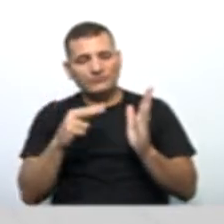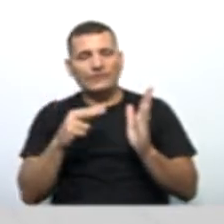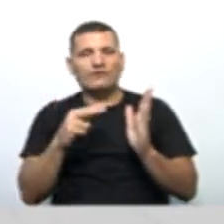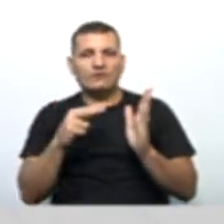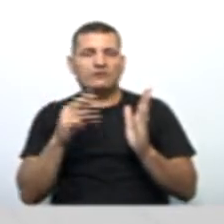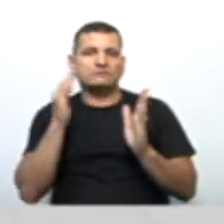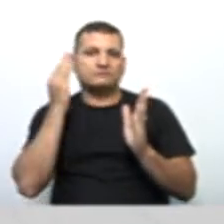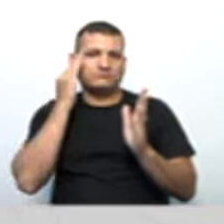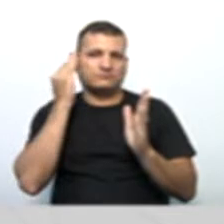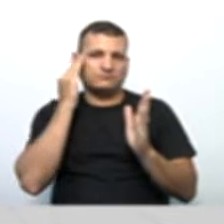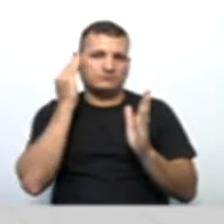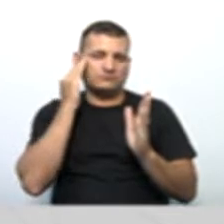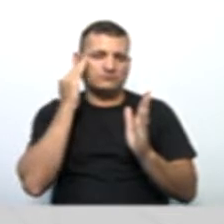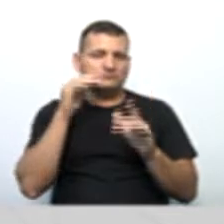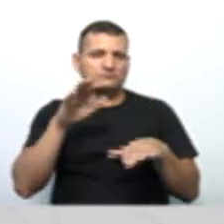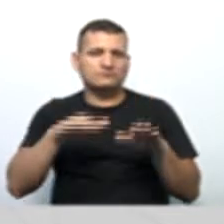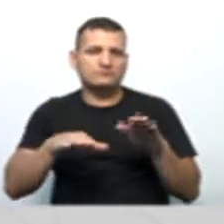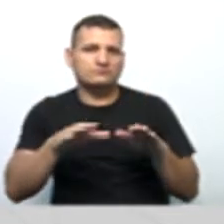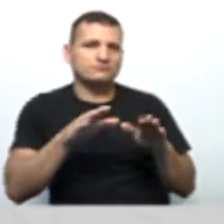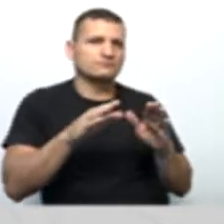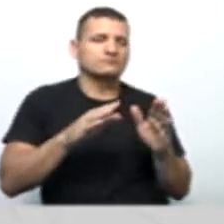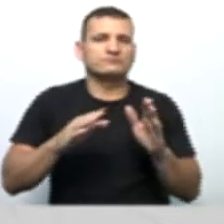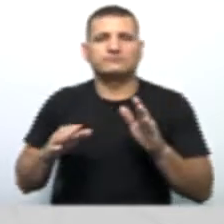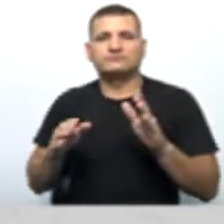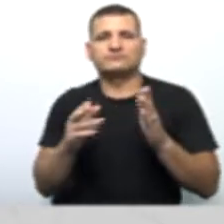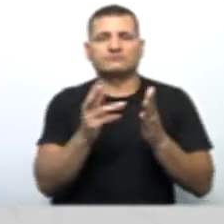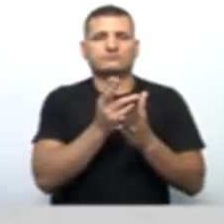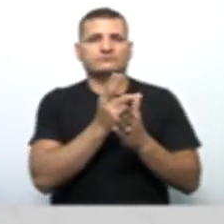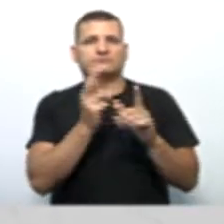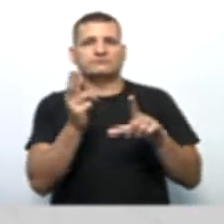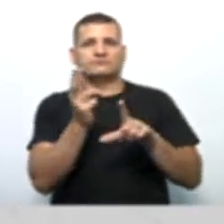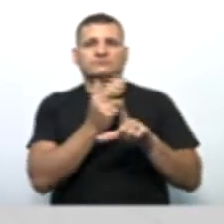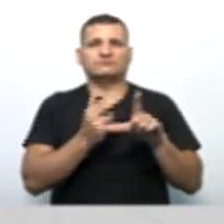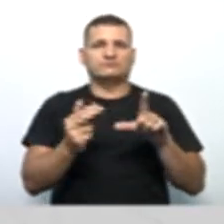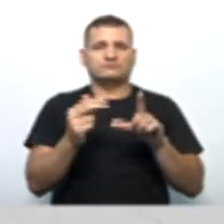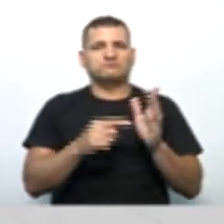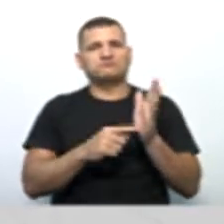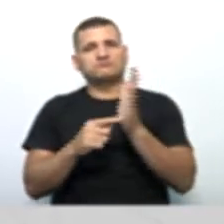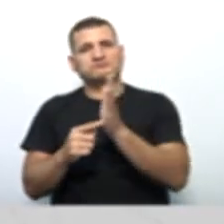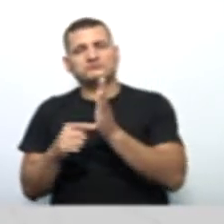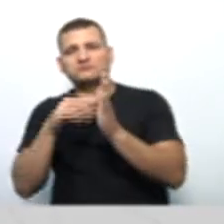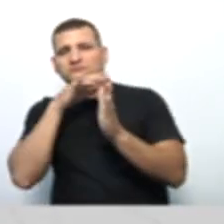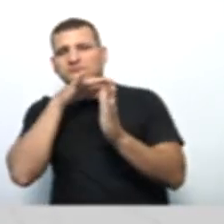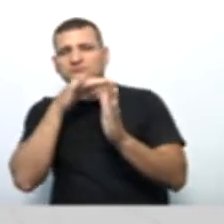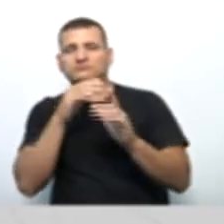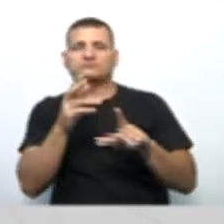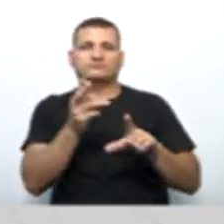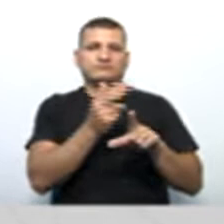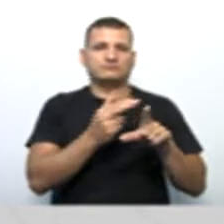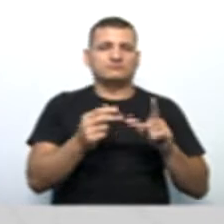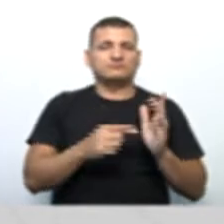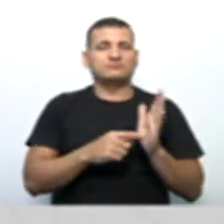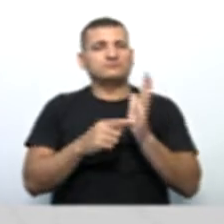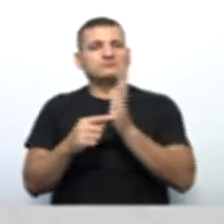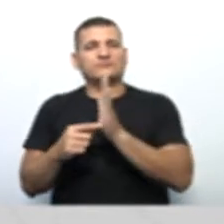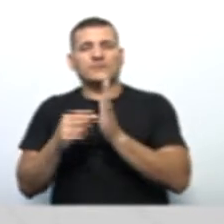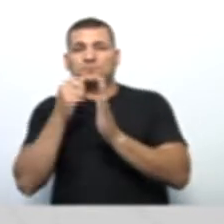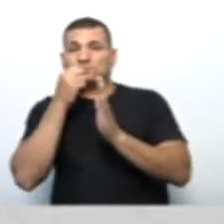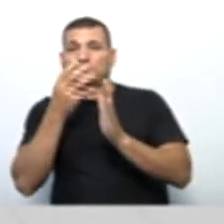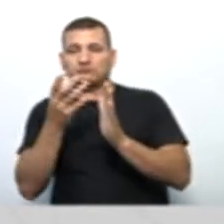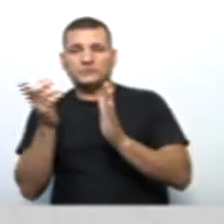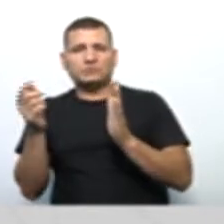se eleva um protótipo do do que é ruim o protótipo daquele que é bom e com certeza vai optar pelo pêlo mais